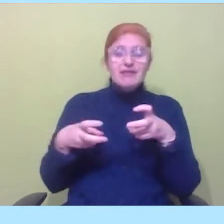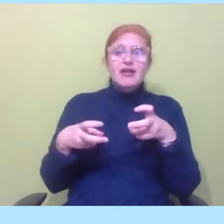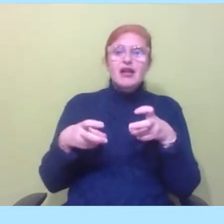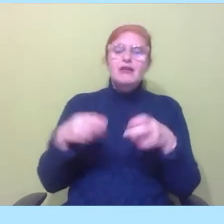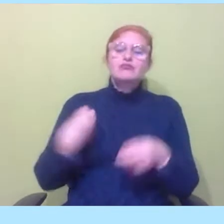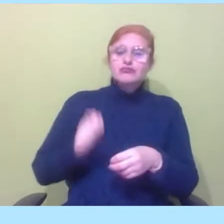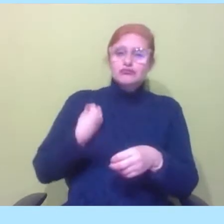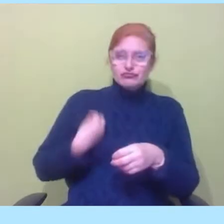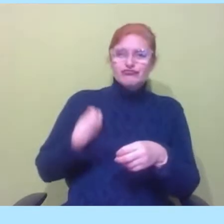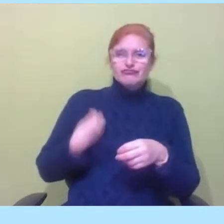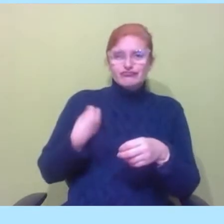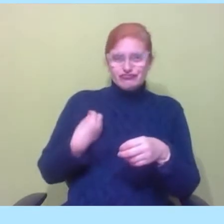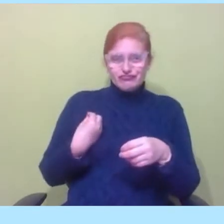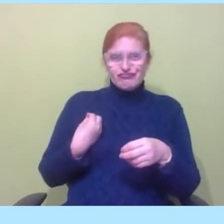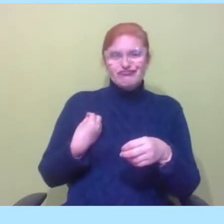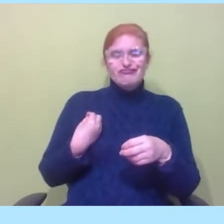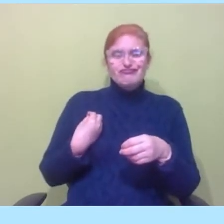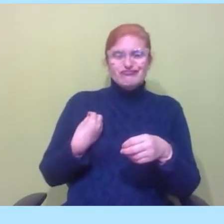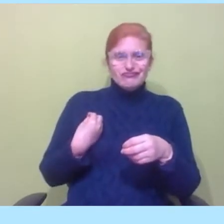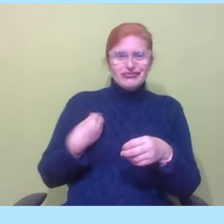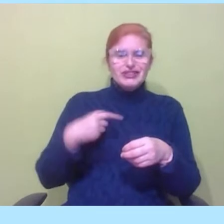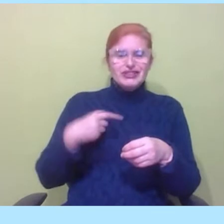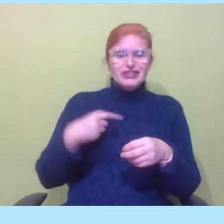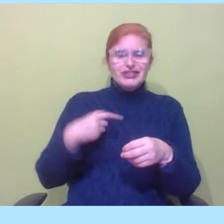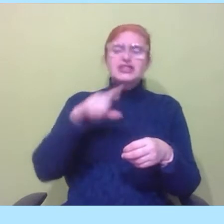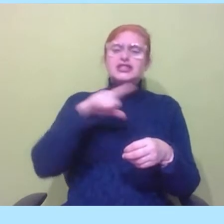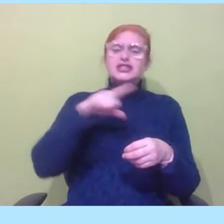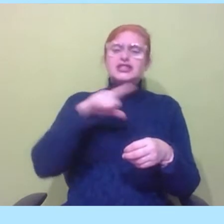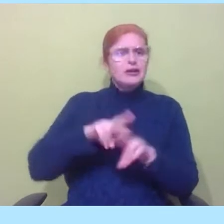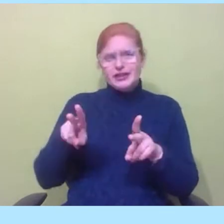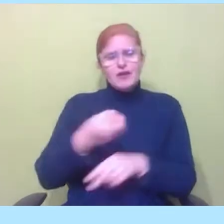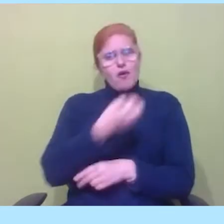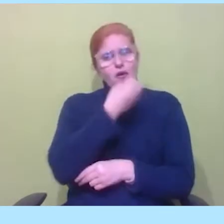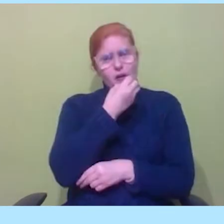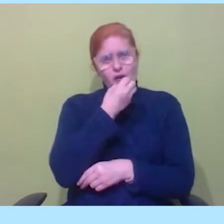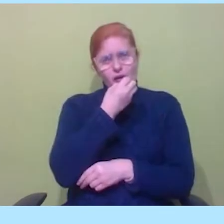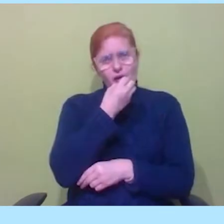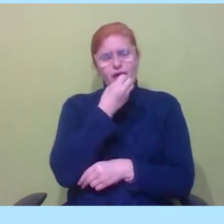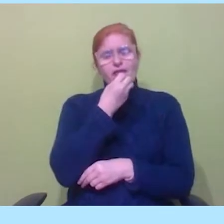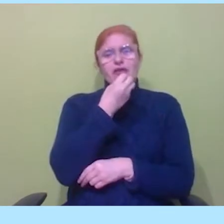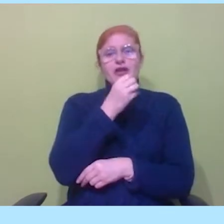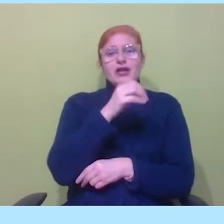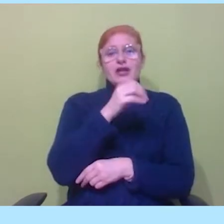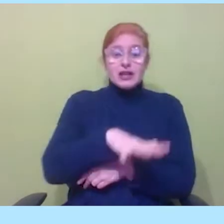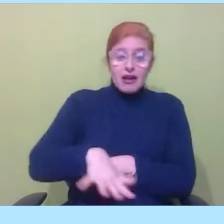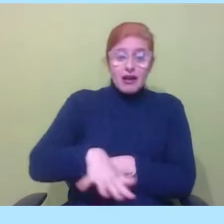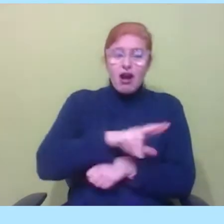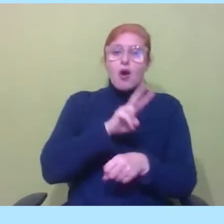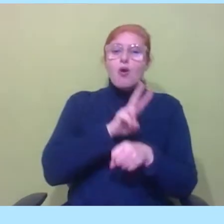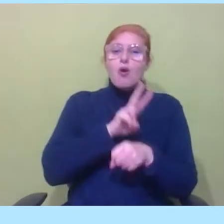É uma diferença, óbvio, uma diferença gritante esse lugar do cuidado, né,